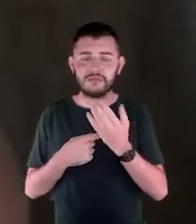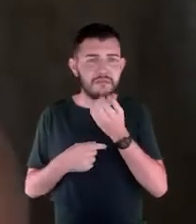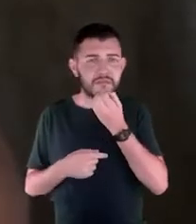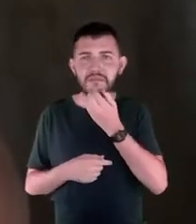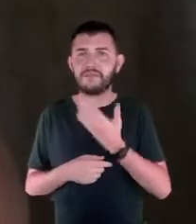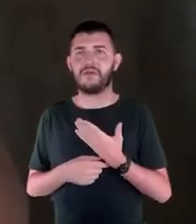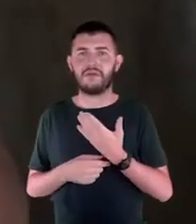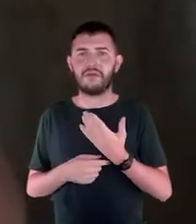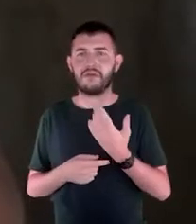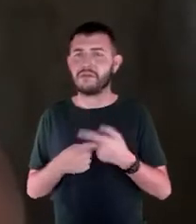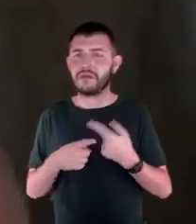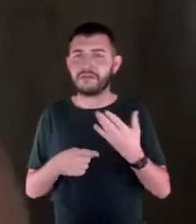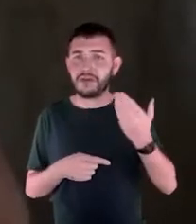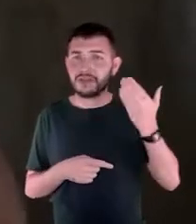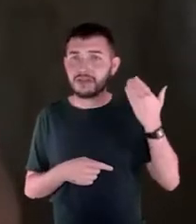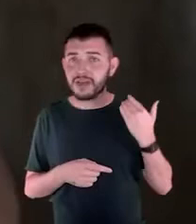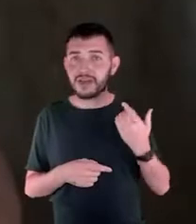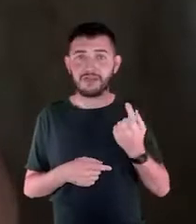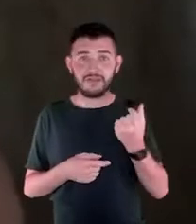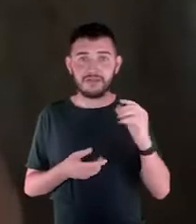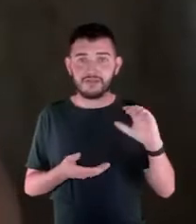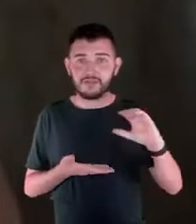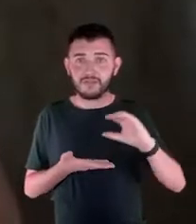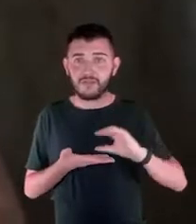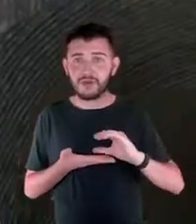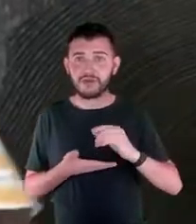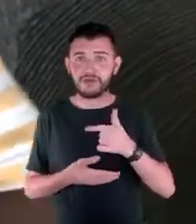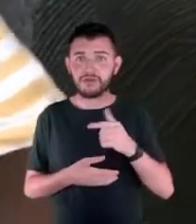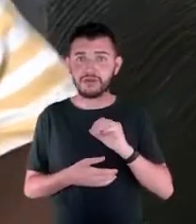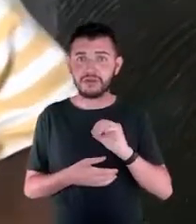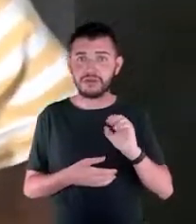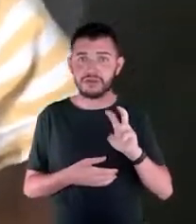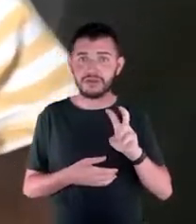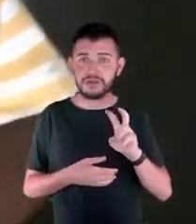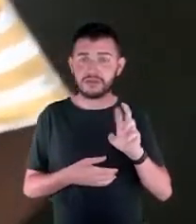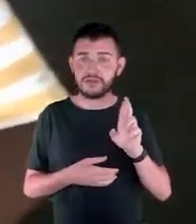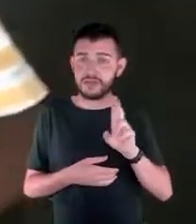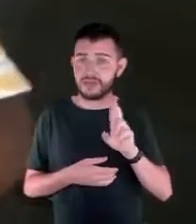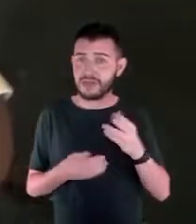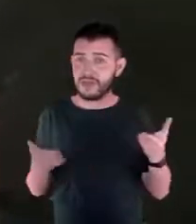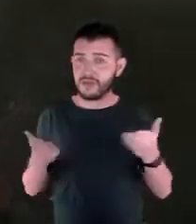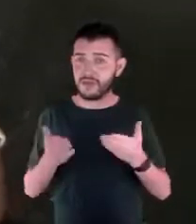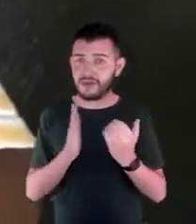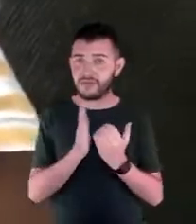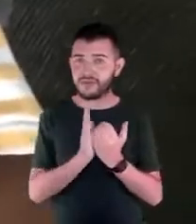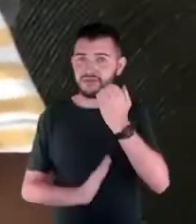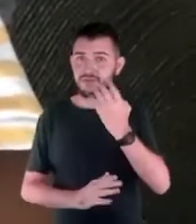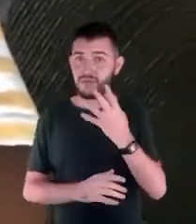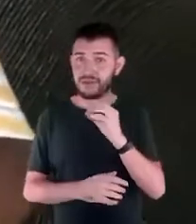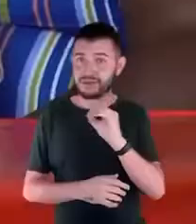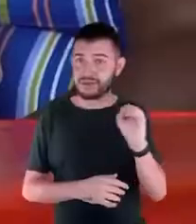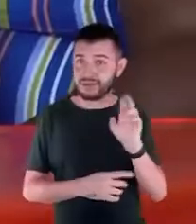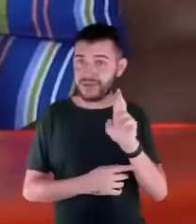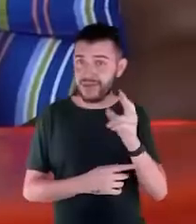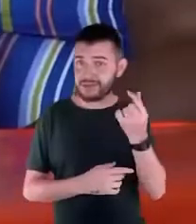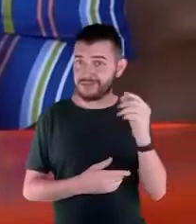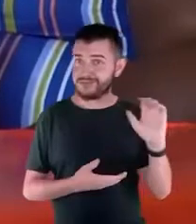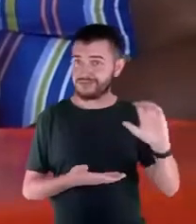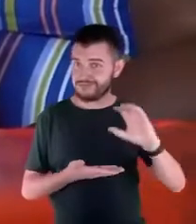ele dá, assim, dá uma ajuda boa, que antigamente eu recebia só 205 e agora estou recebendo 400.